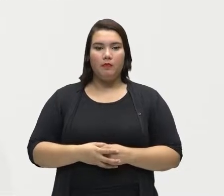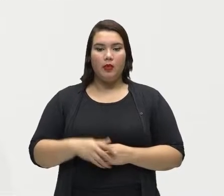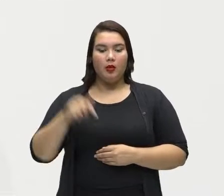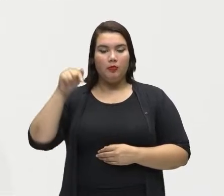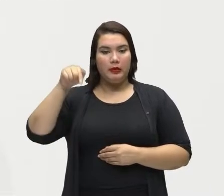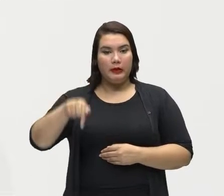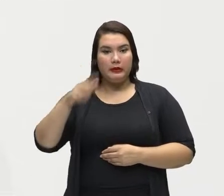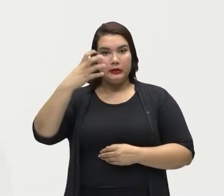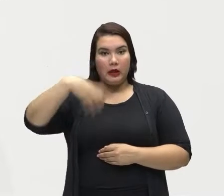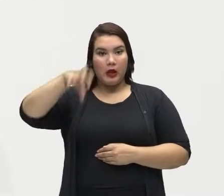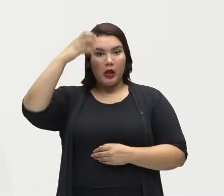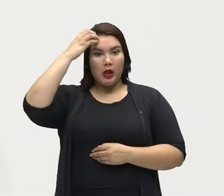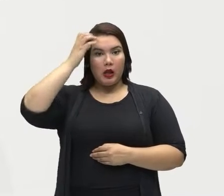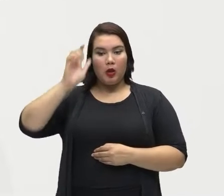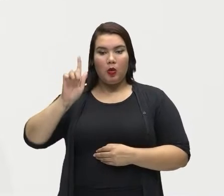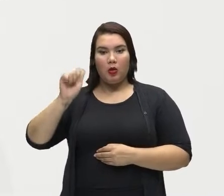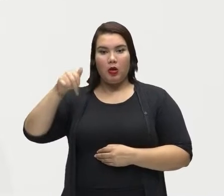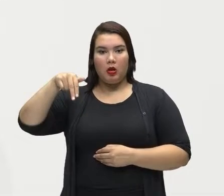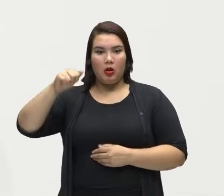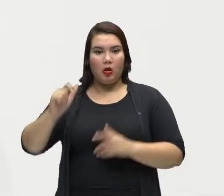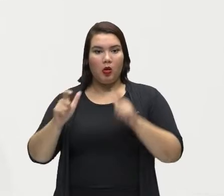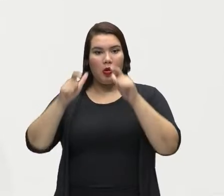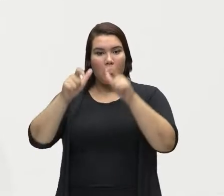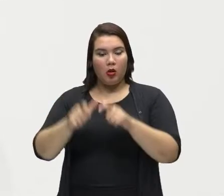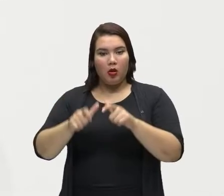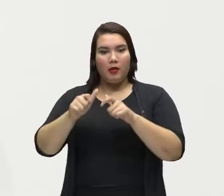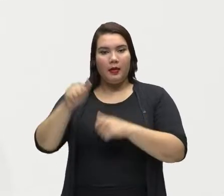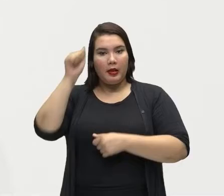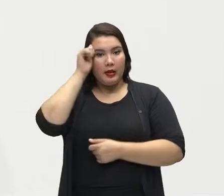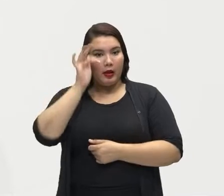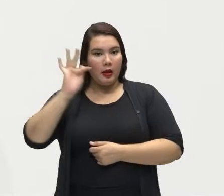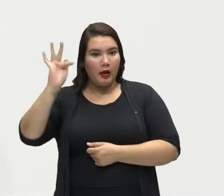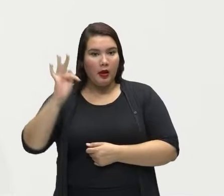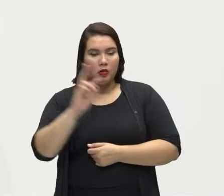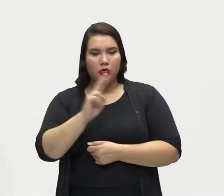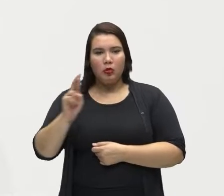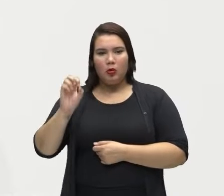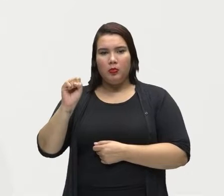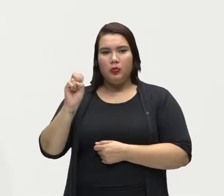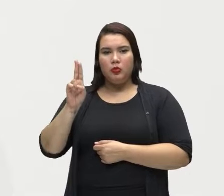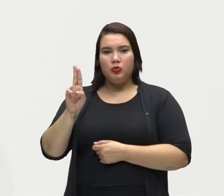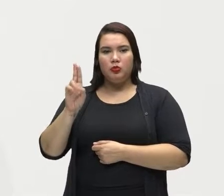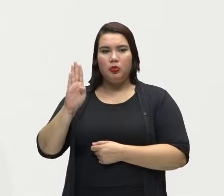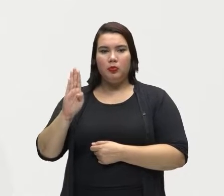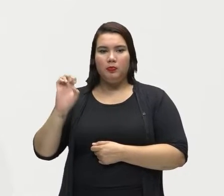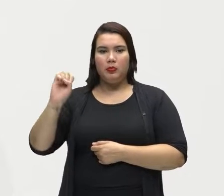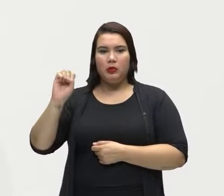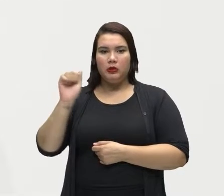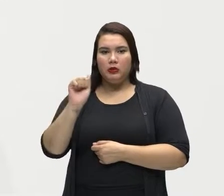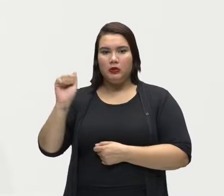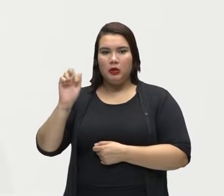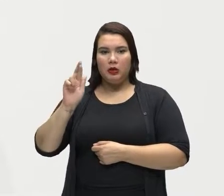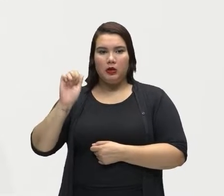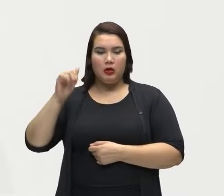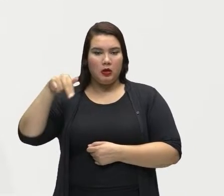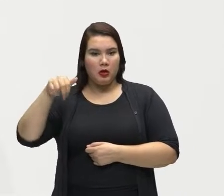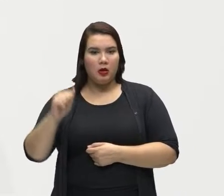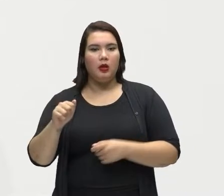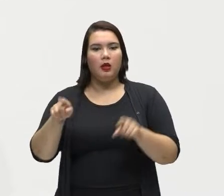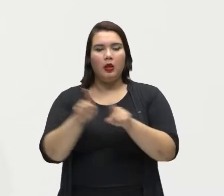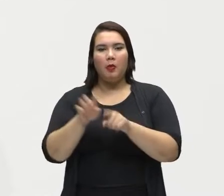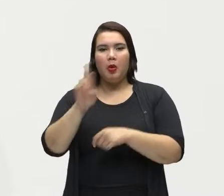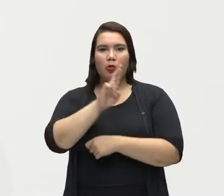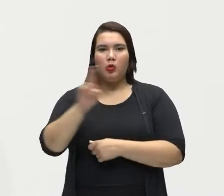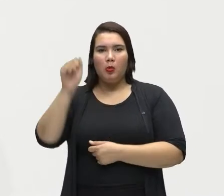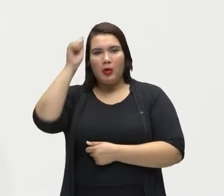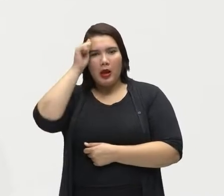de Gana, localizado já na que nós vamos conhecer como África subsaariana, também conhecida como África Negra, se